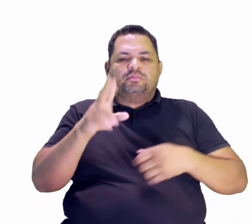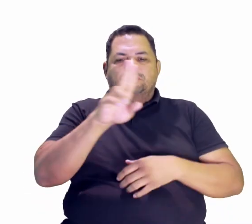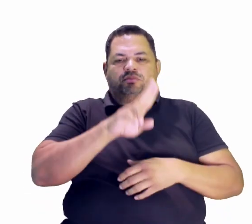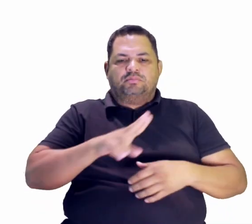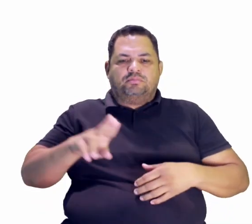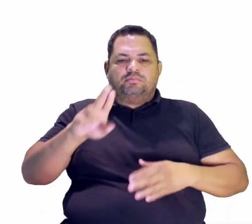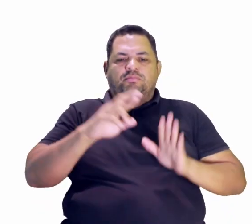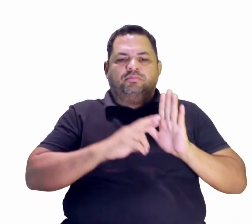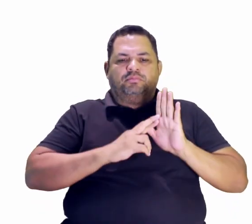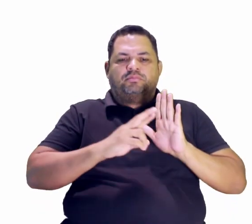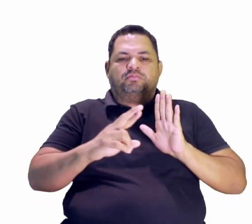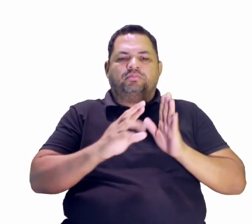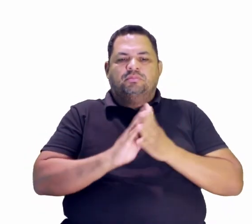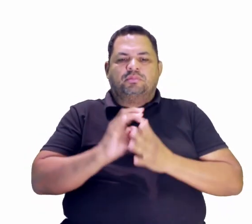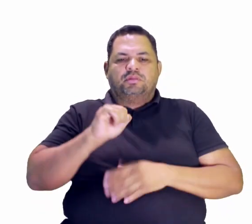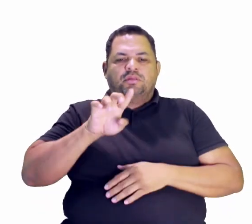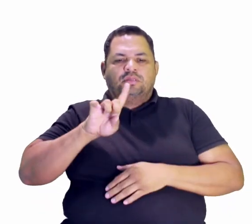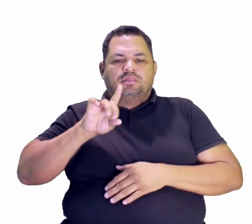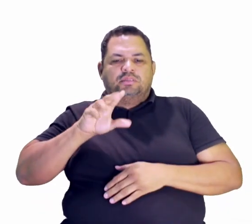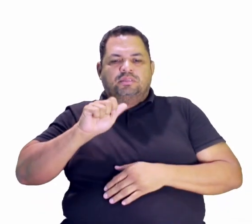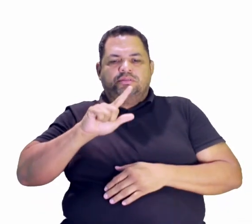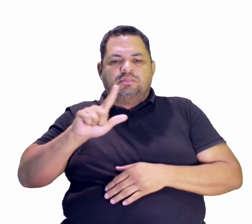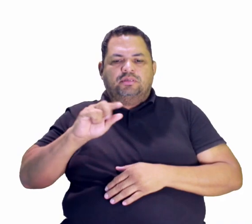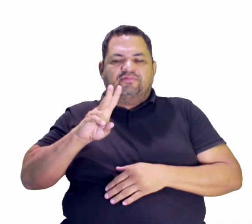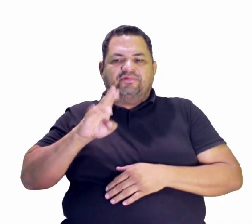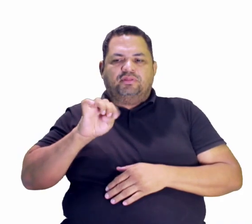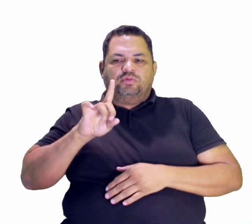pode ser utilizado para representar uma grandeza vetorial.